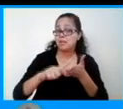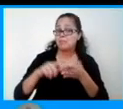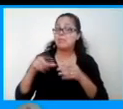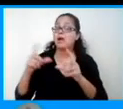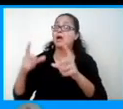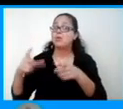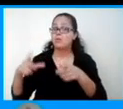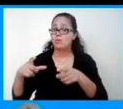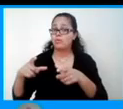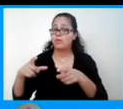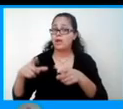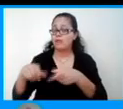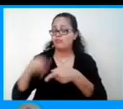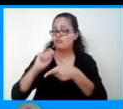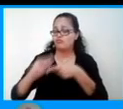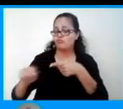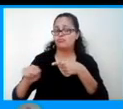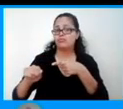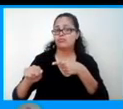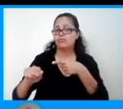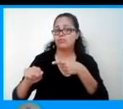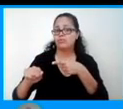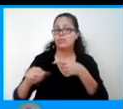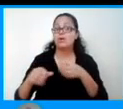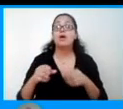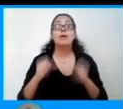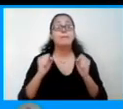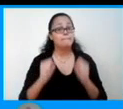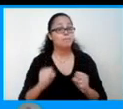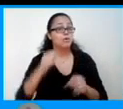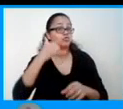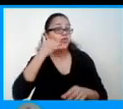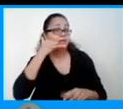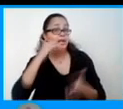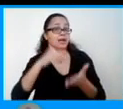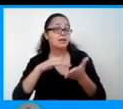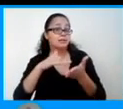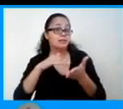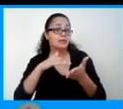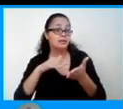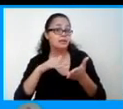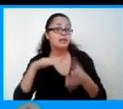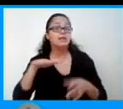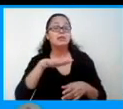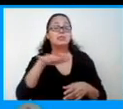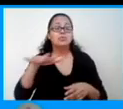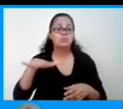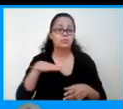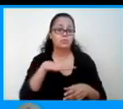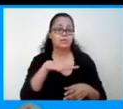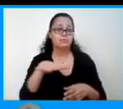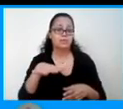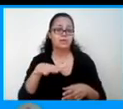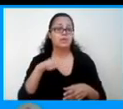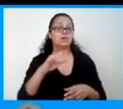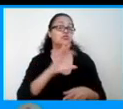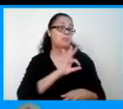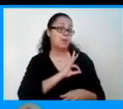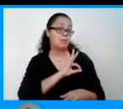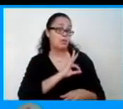adequado, né? Pode se ligar aí na Secretaria do Meio Ambiente ou mesmo para a polícia, né? E estar